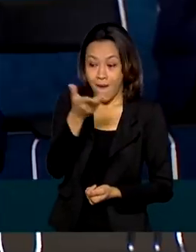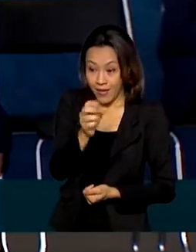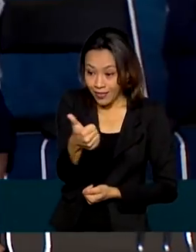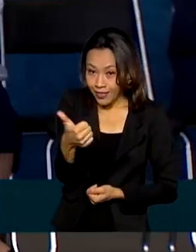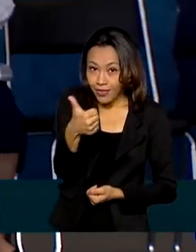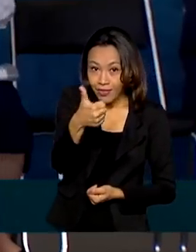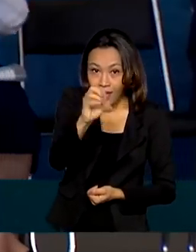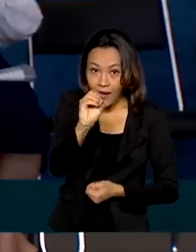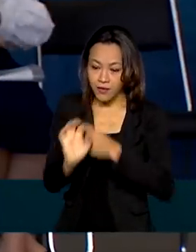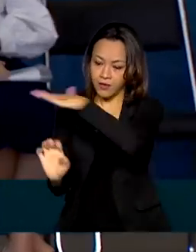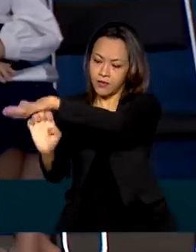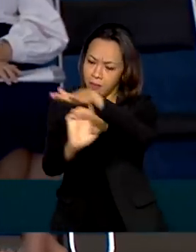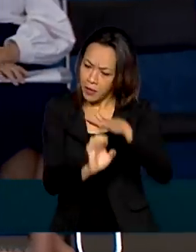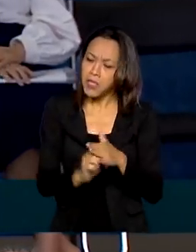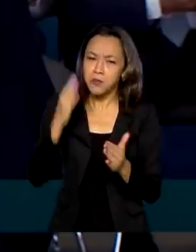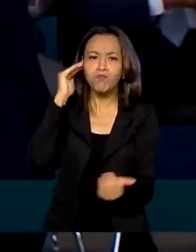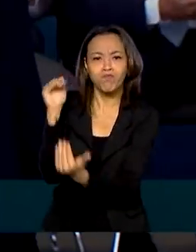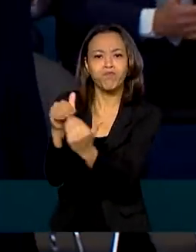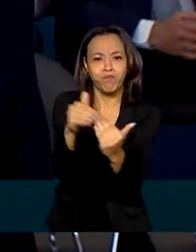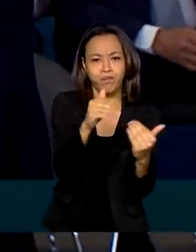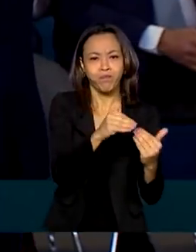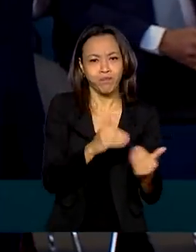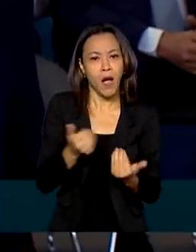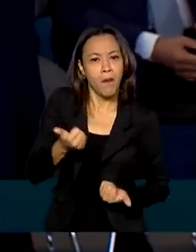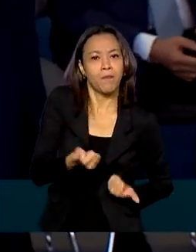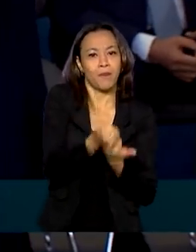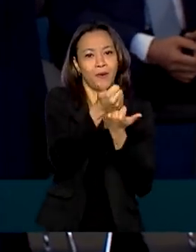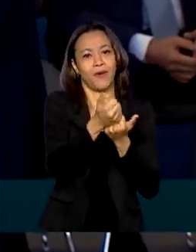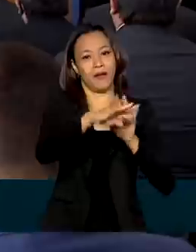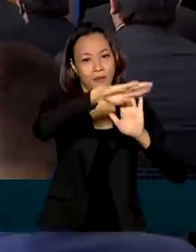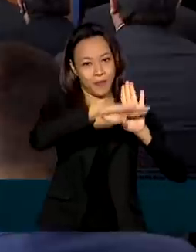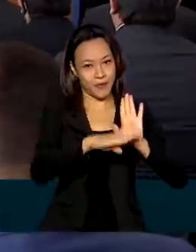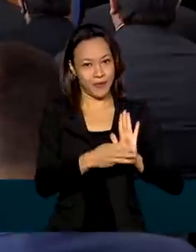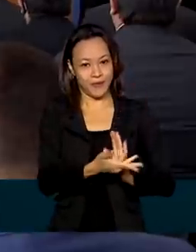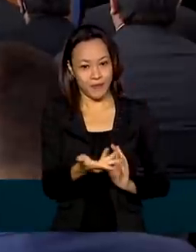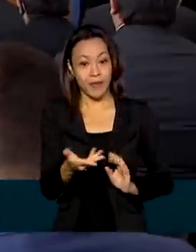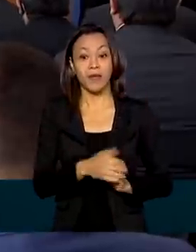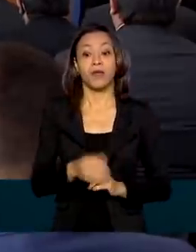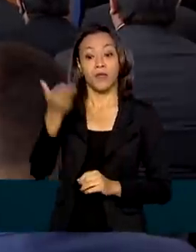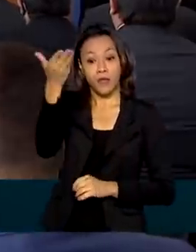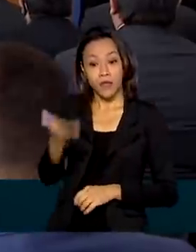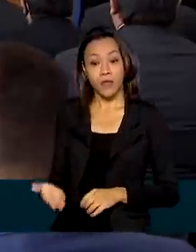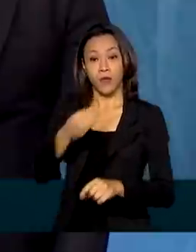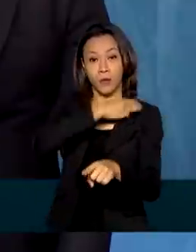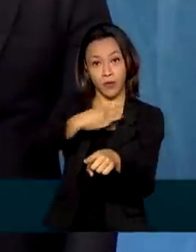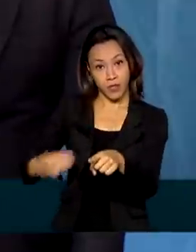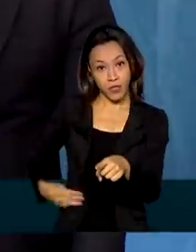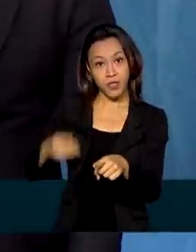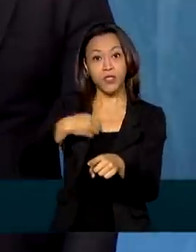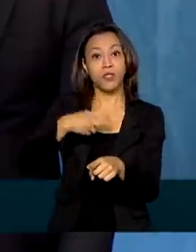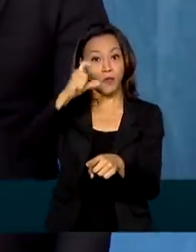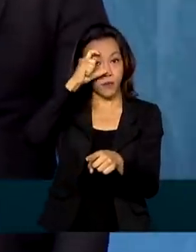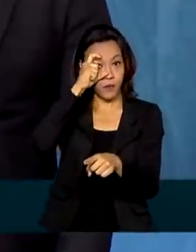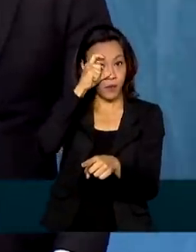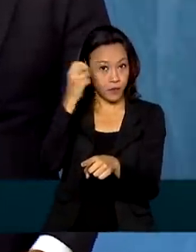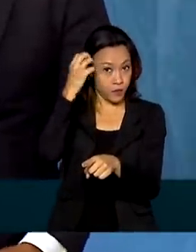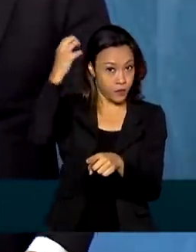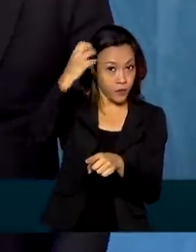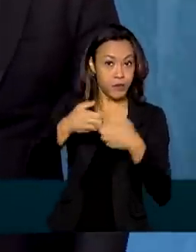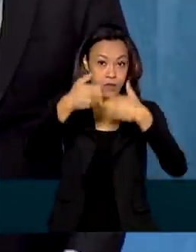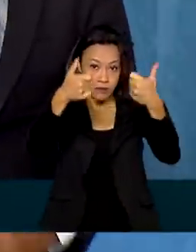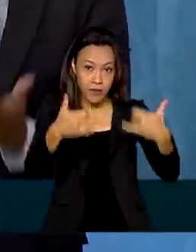formalizaram as parcerias para investir nas ações do programa o ministro do meio ambiente Ricardo Salles